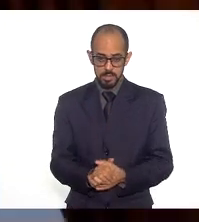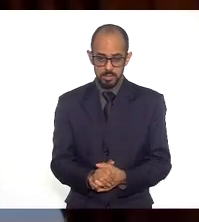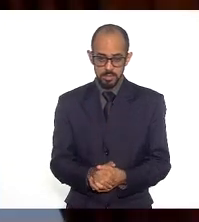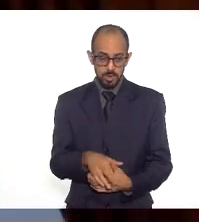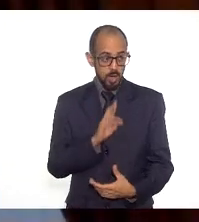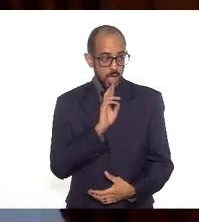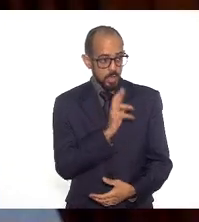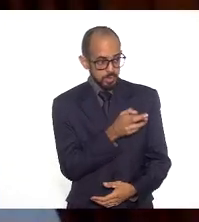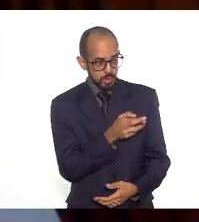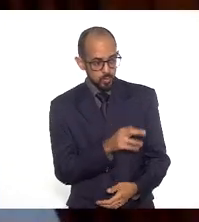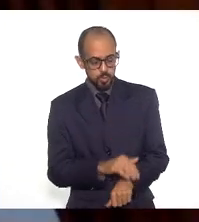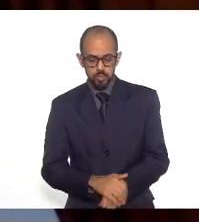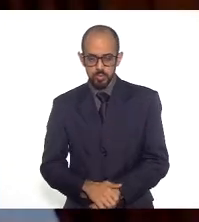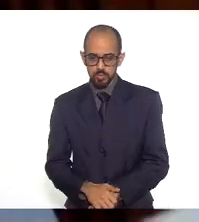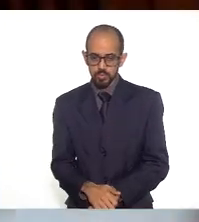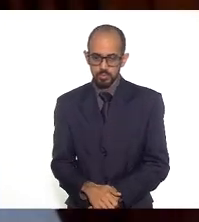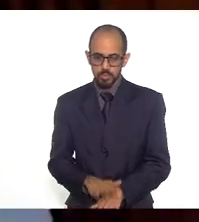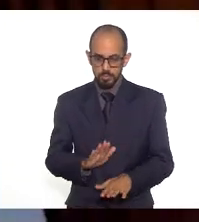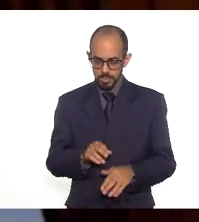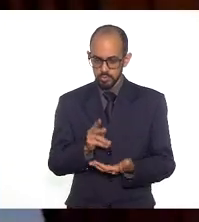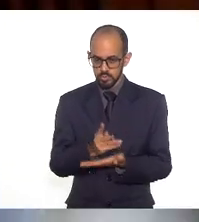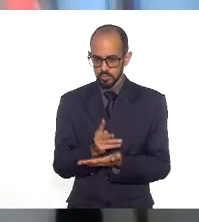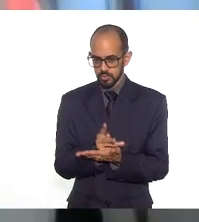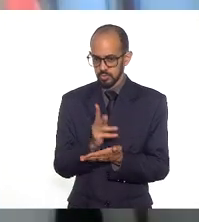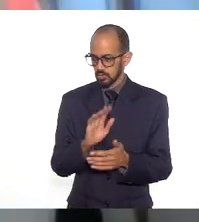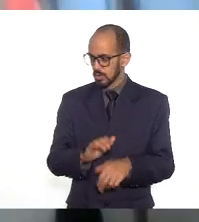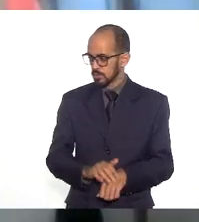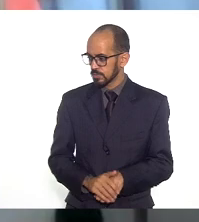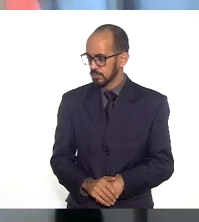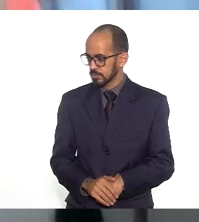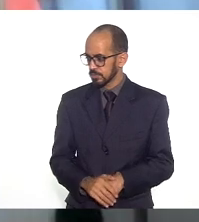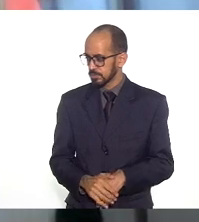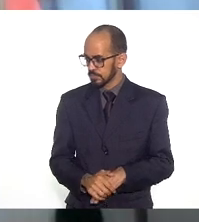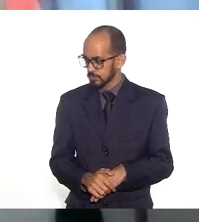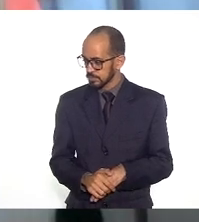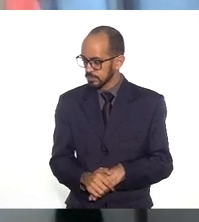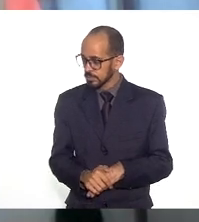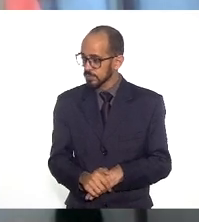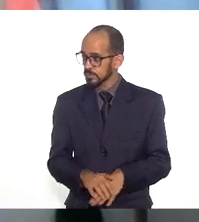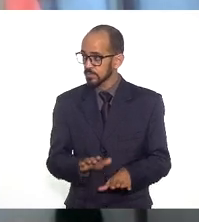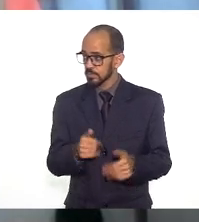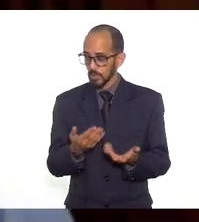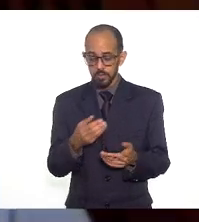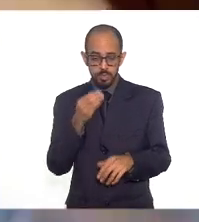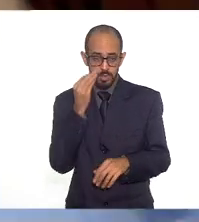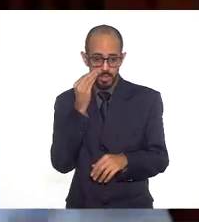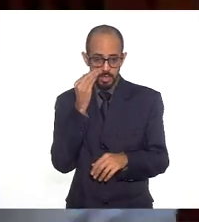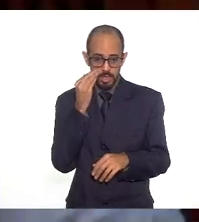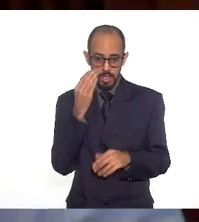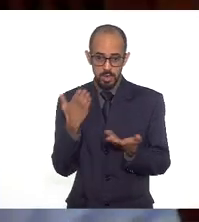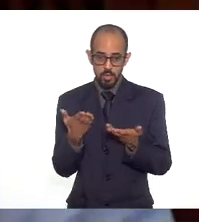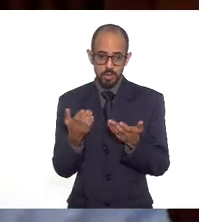razão. Mas vamos lá, vamos em frente, já que não está... Vamos tentar. Agora eu teria que fazer uma outra